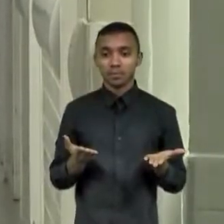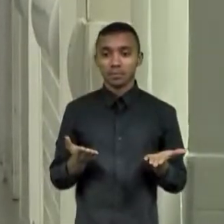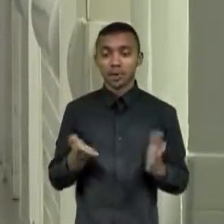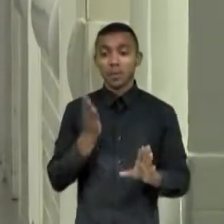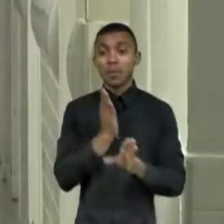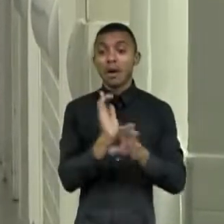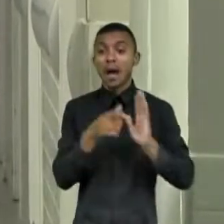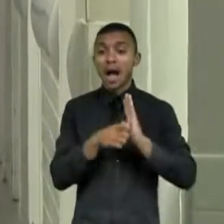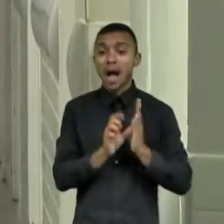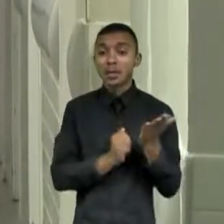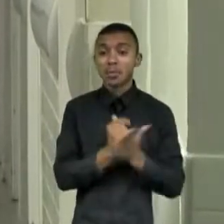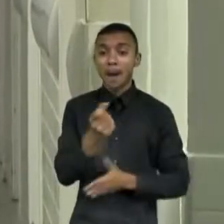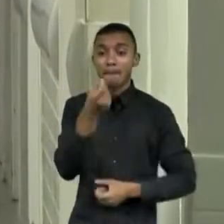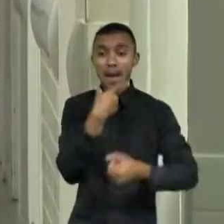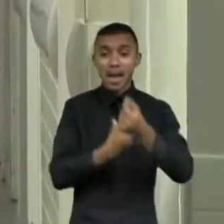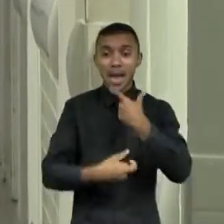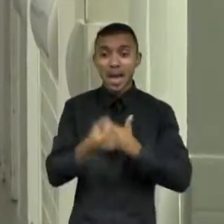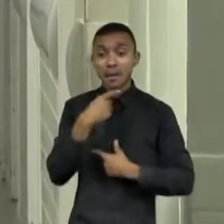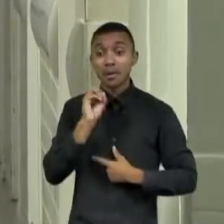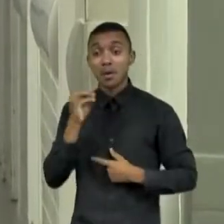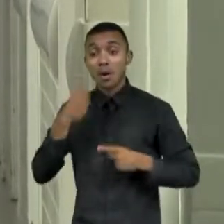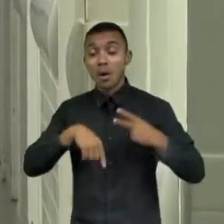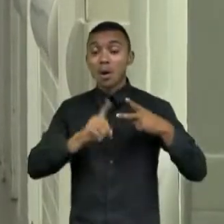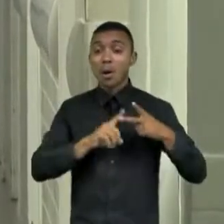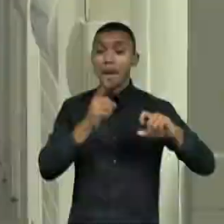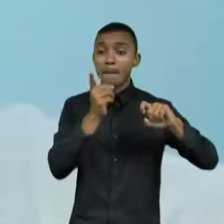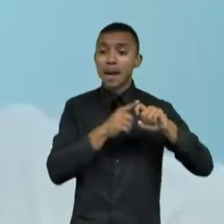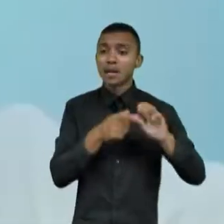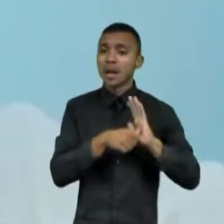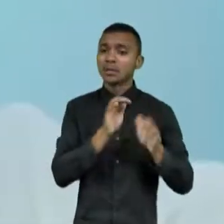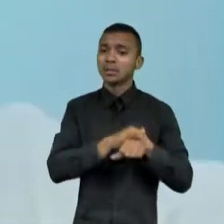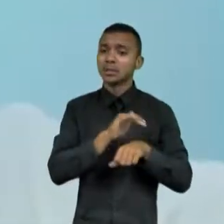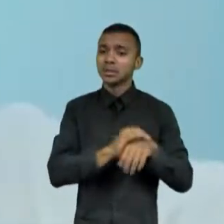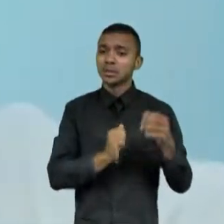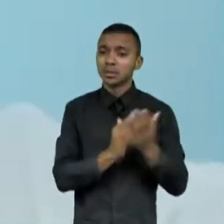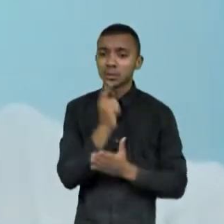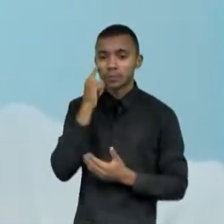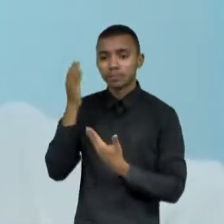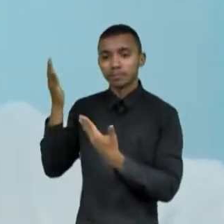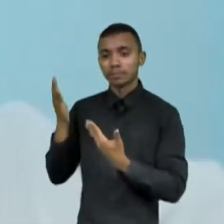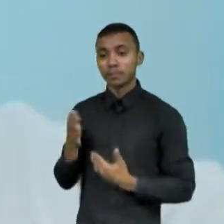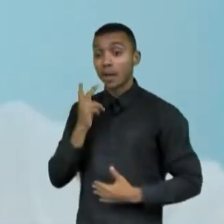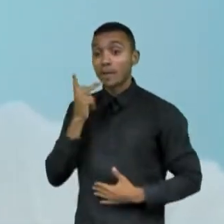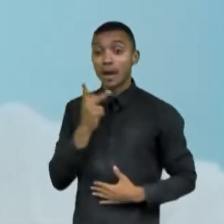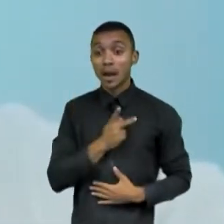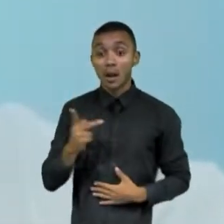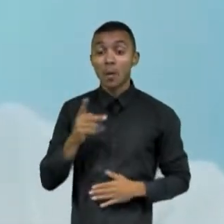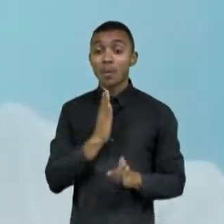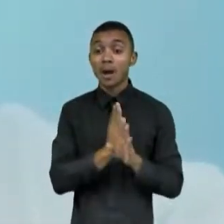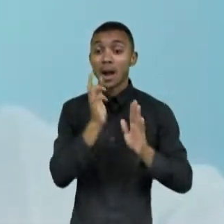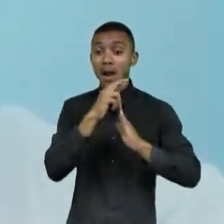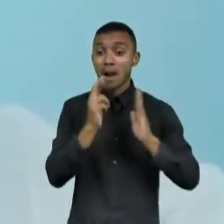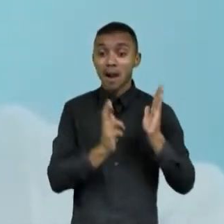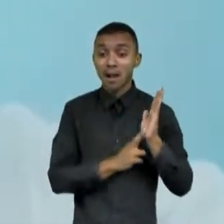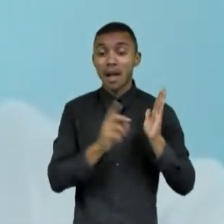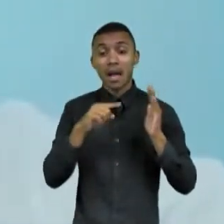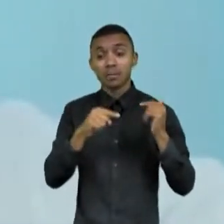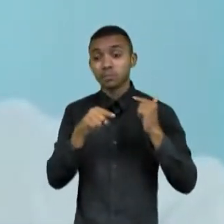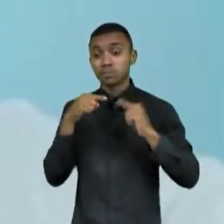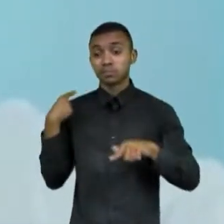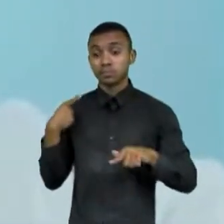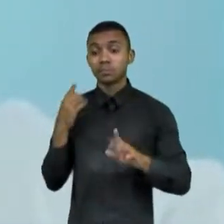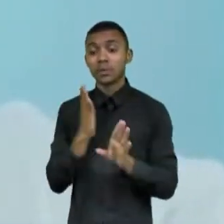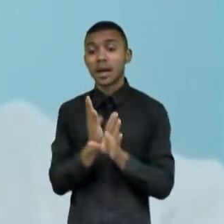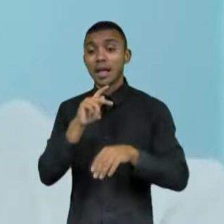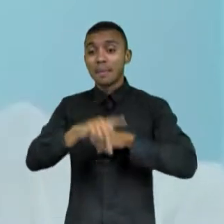de medicamentos e insumos médicos sem licitação. Para Cleiton Monte, a medida desconsidera a realidade epidemiológica